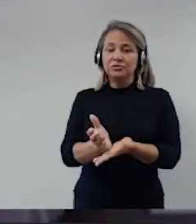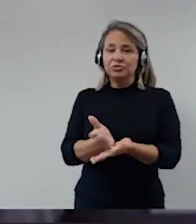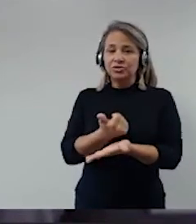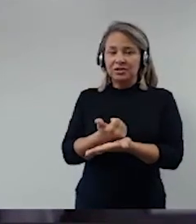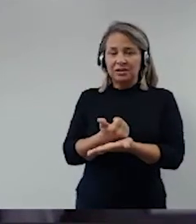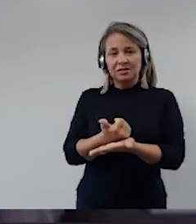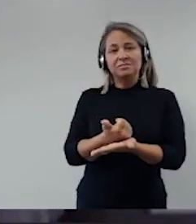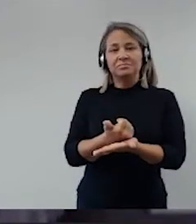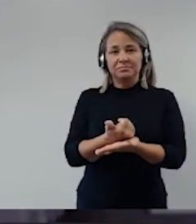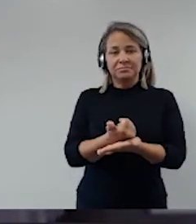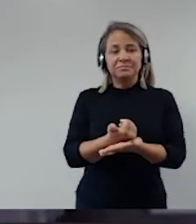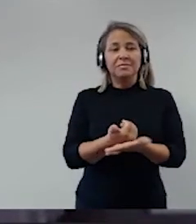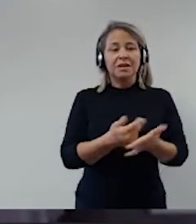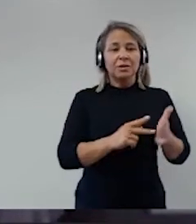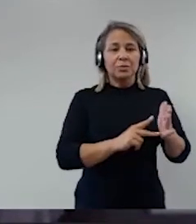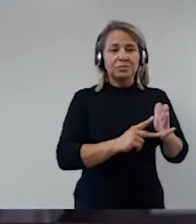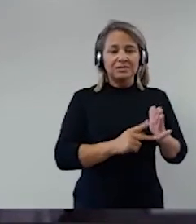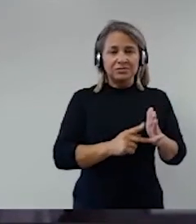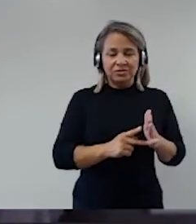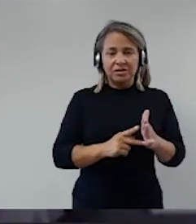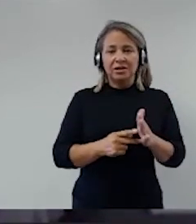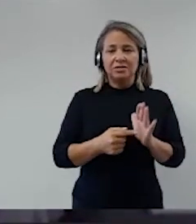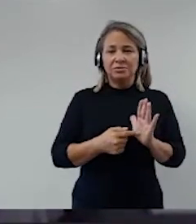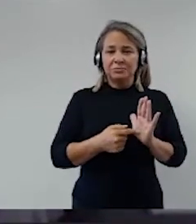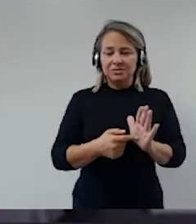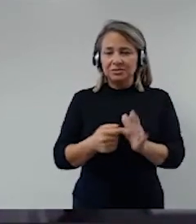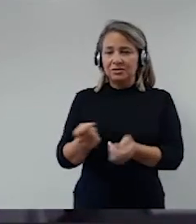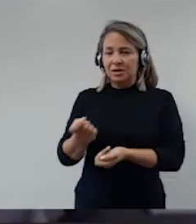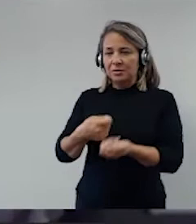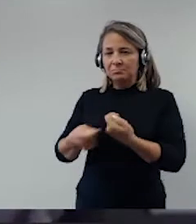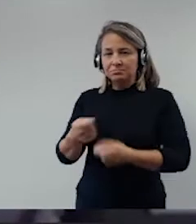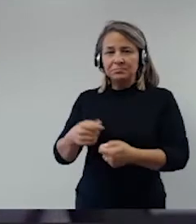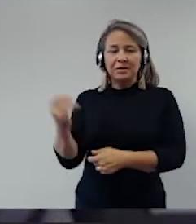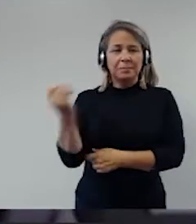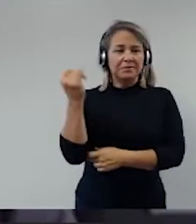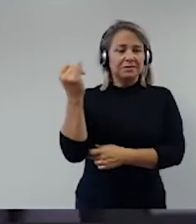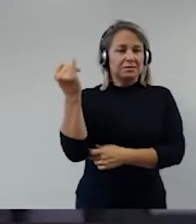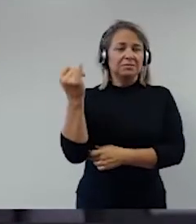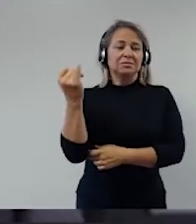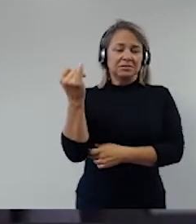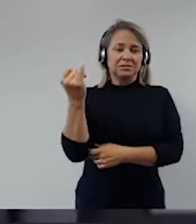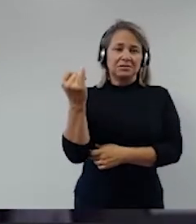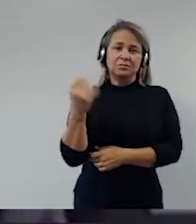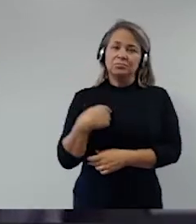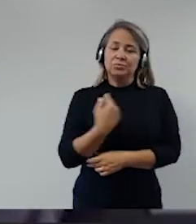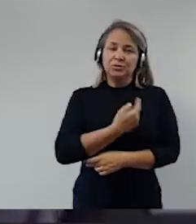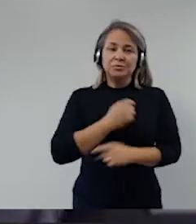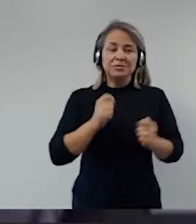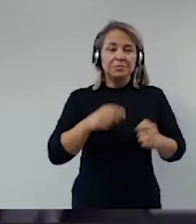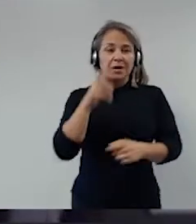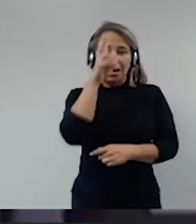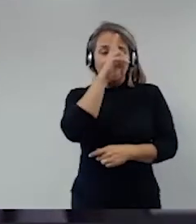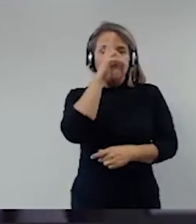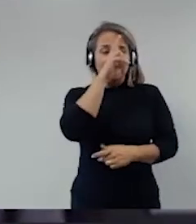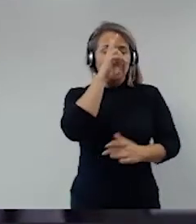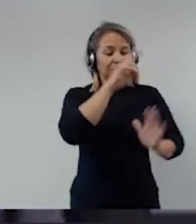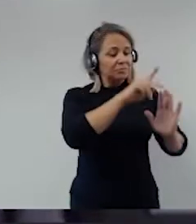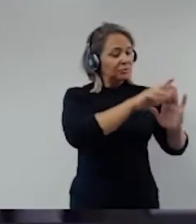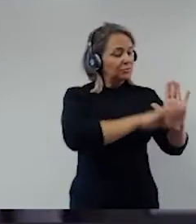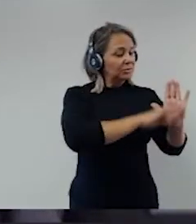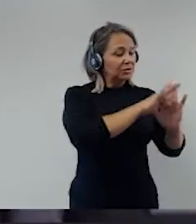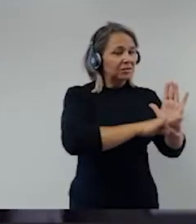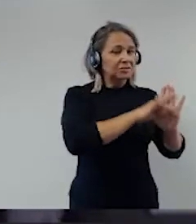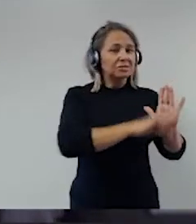indispensabilidade das entidades sindicais, sua importância nas negociações coletivas, não tem como nós não nos remetermos ao texto da